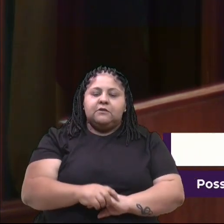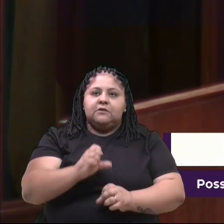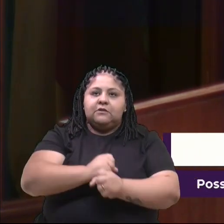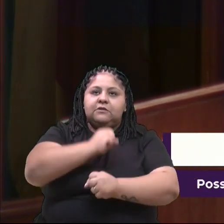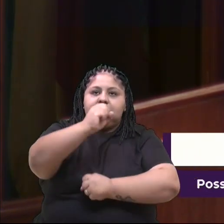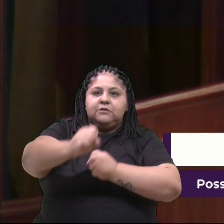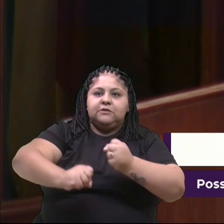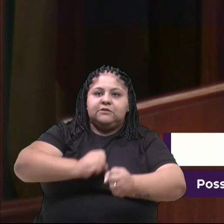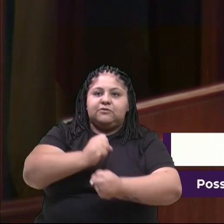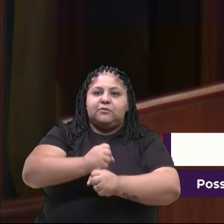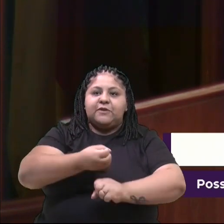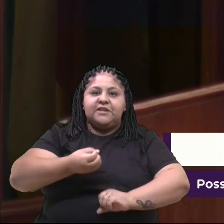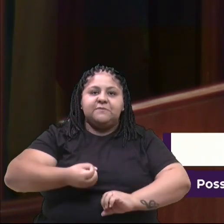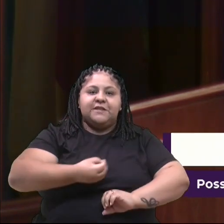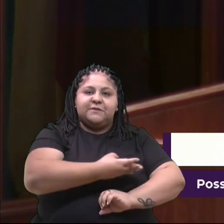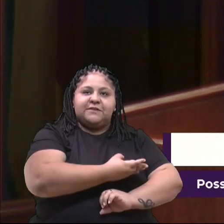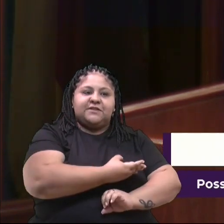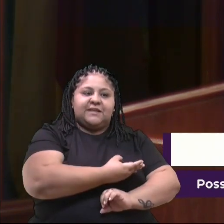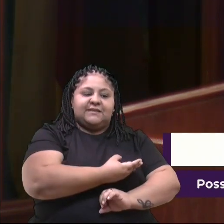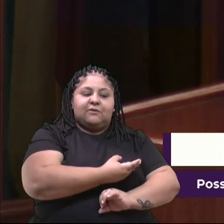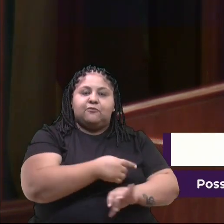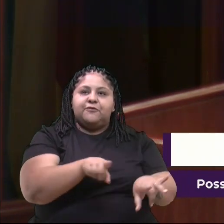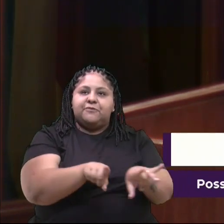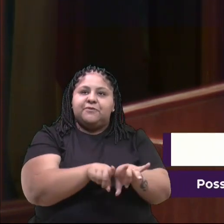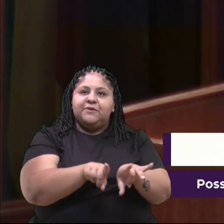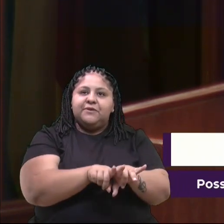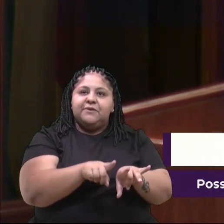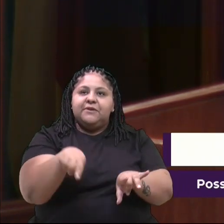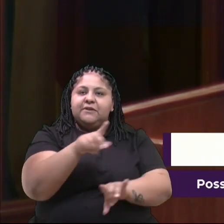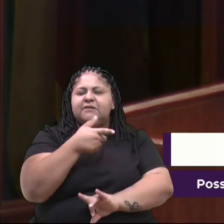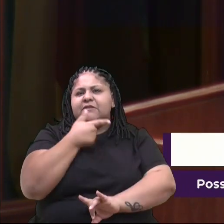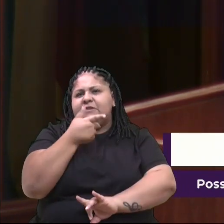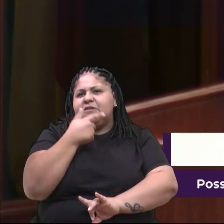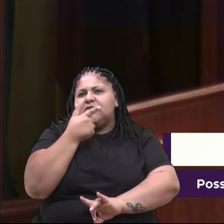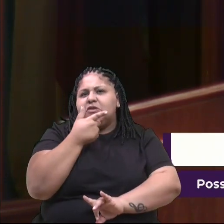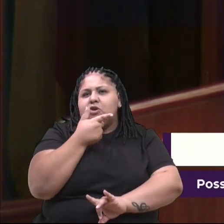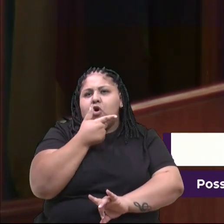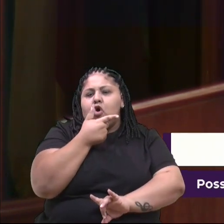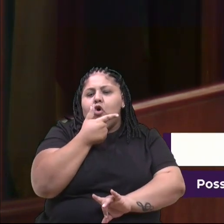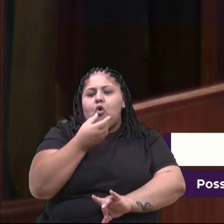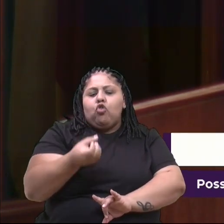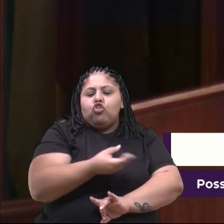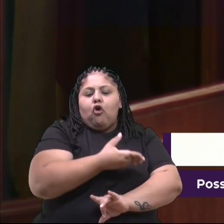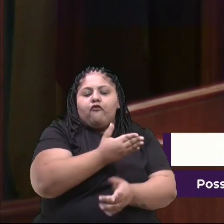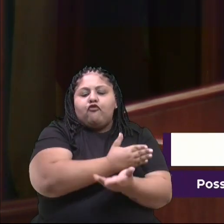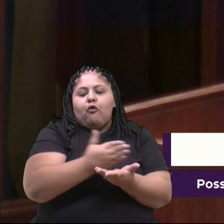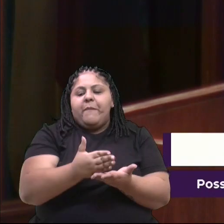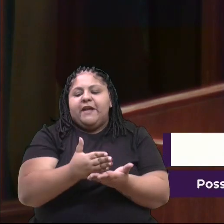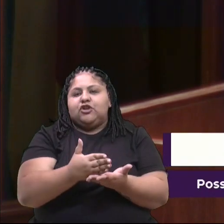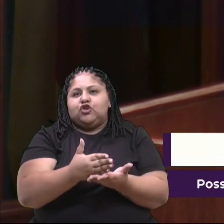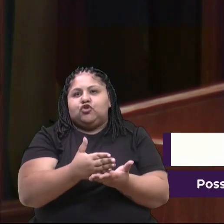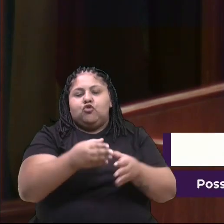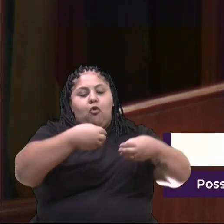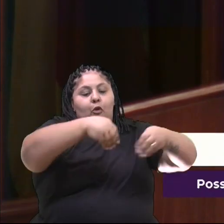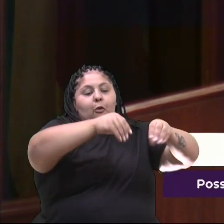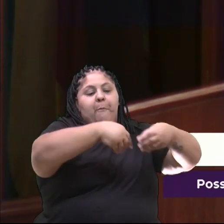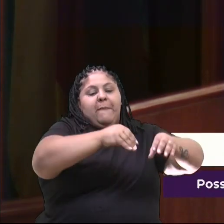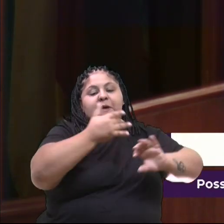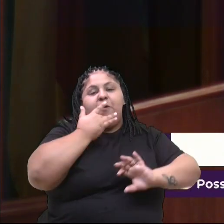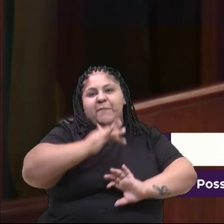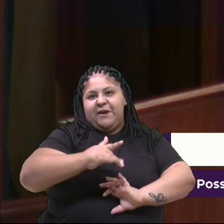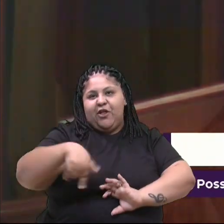novo, a gente costuma dizer que é como uma folha em branco, onde nós temos a